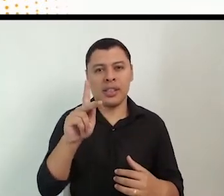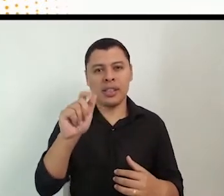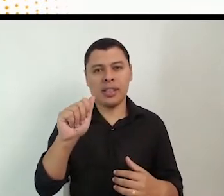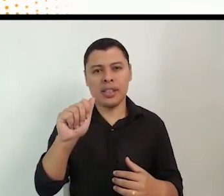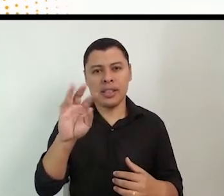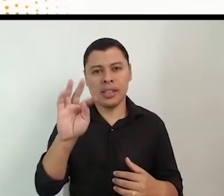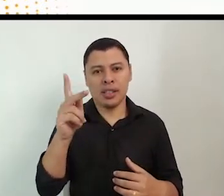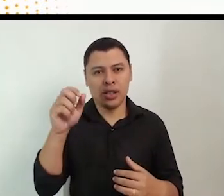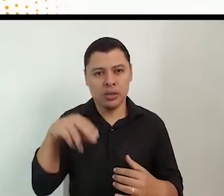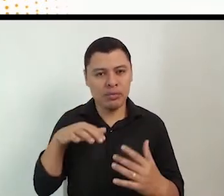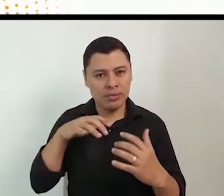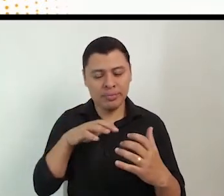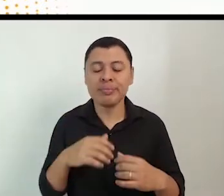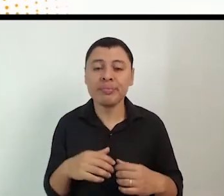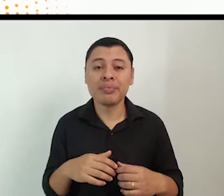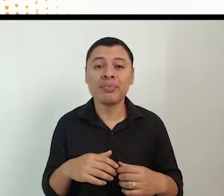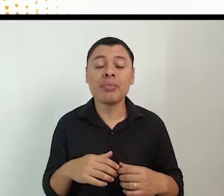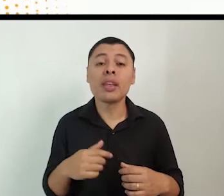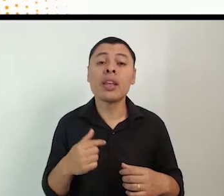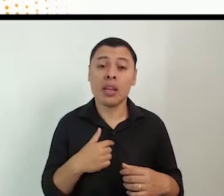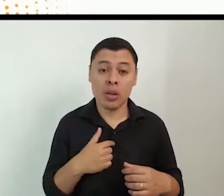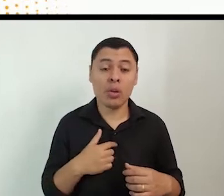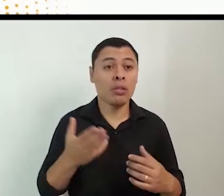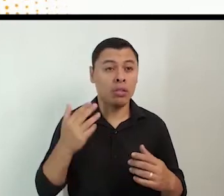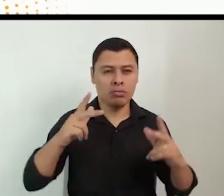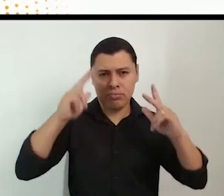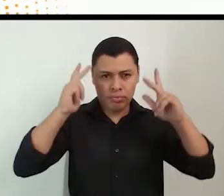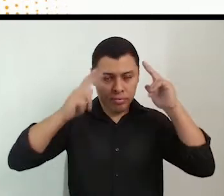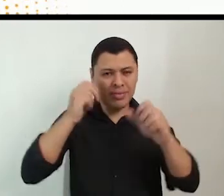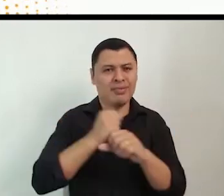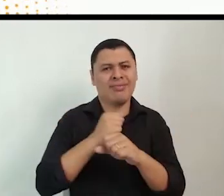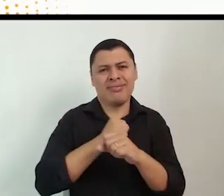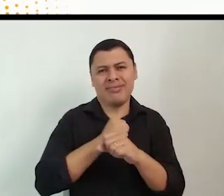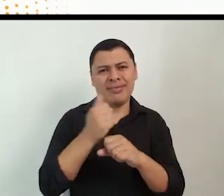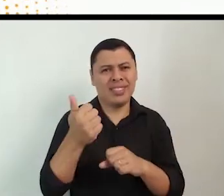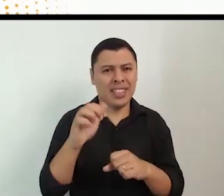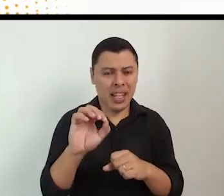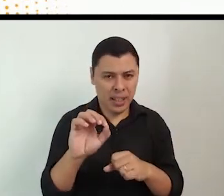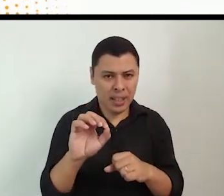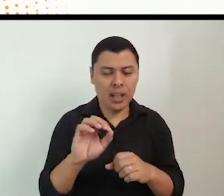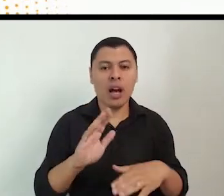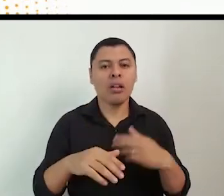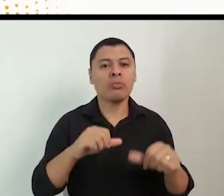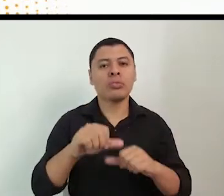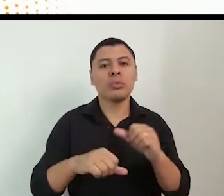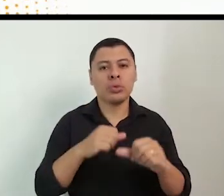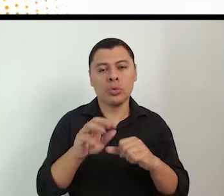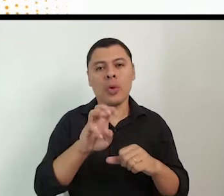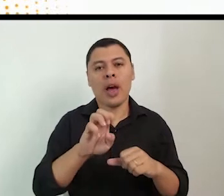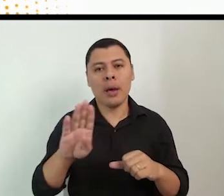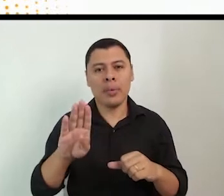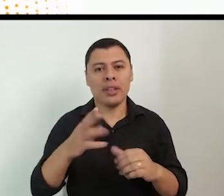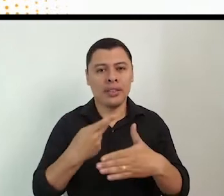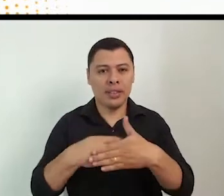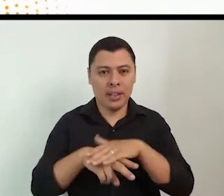Eu sou UX designer, eu fui cabeleireira por 10 anos, eu sou autista, recebi meu